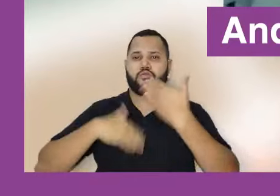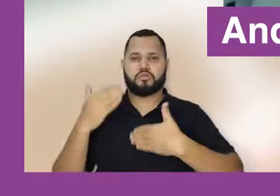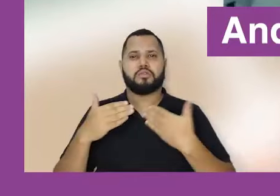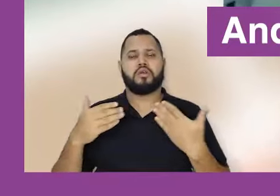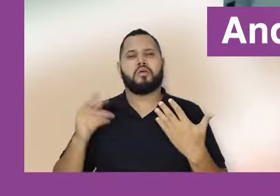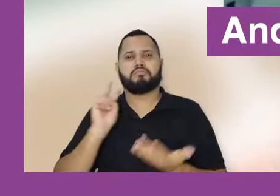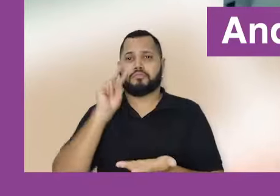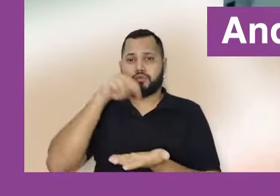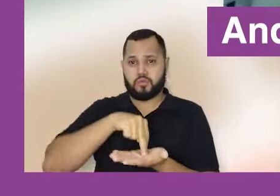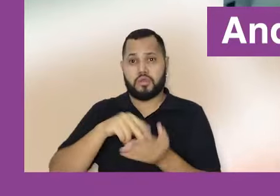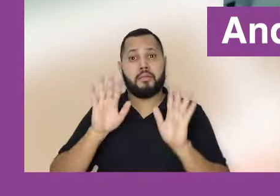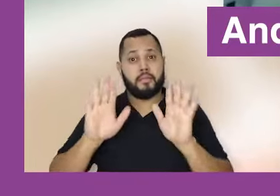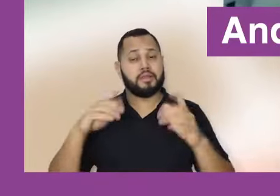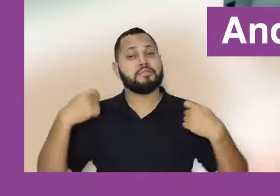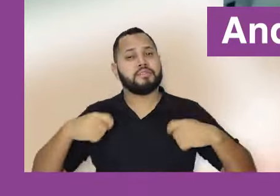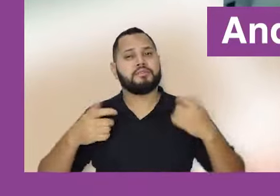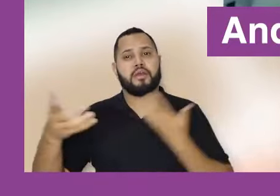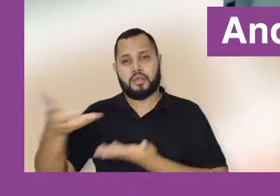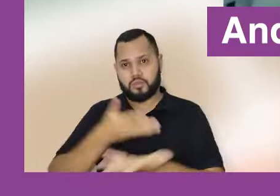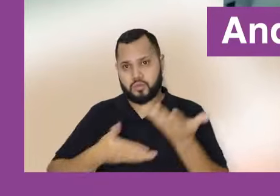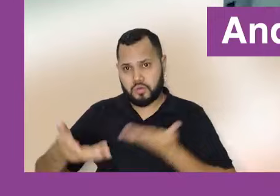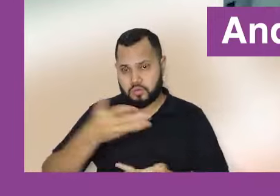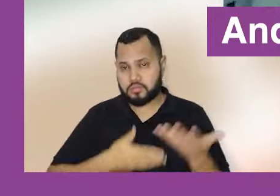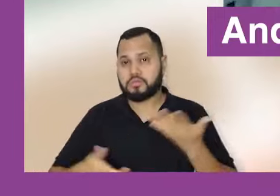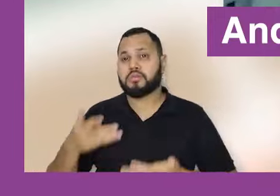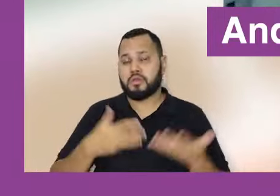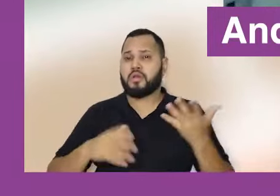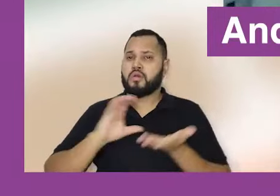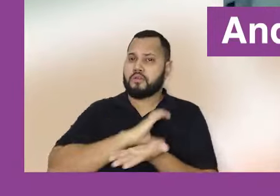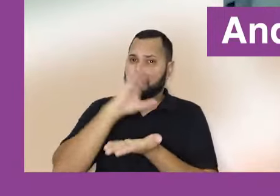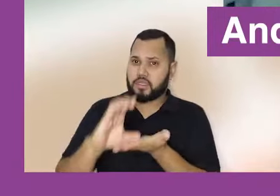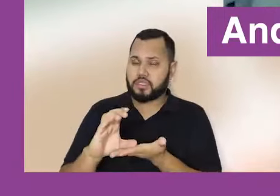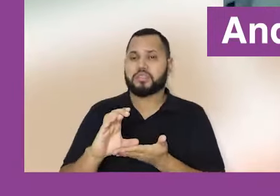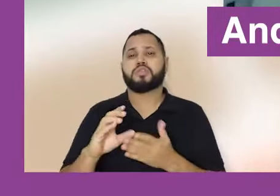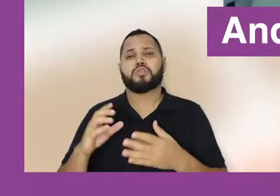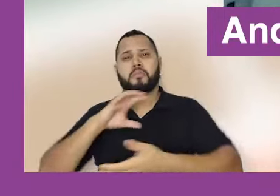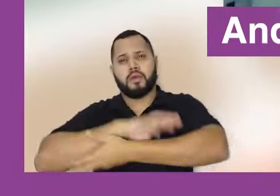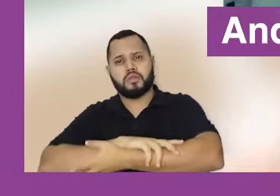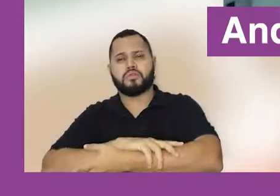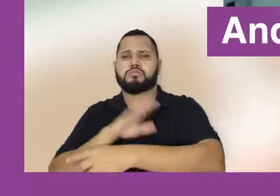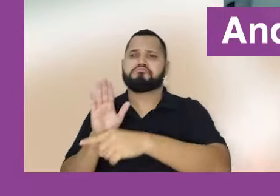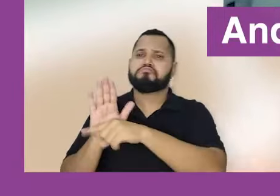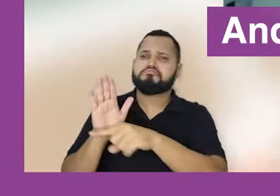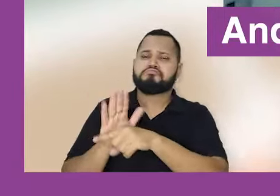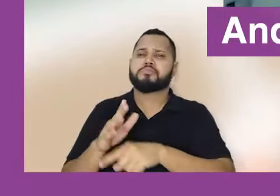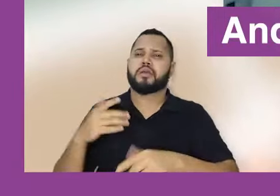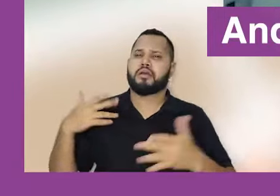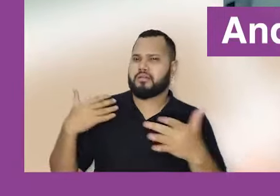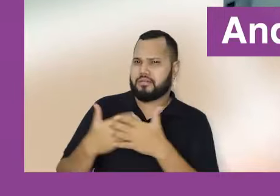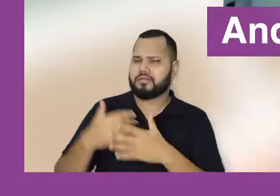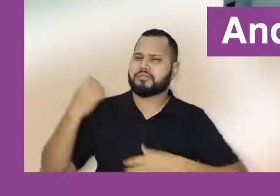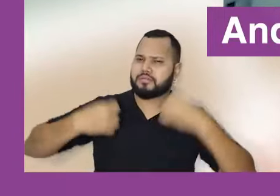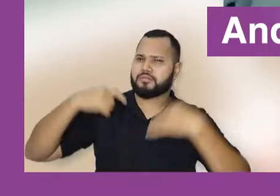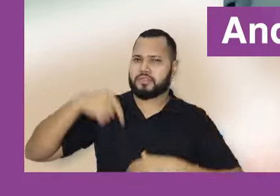para fazer esse posicionamento mas precisa de articulação mas investimento consistência um pouco do que a gente vem